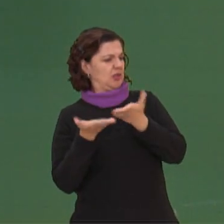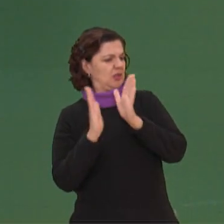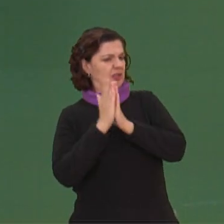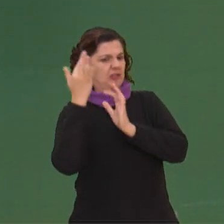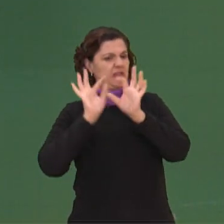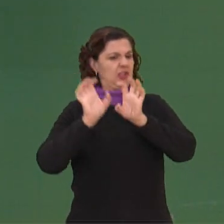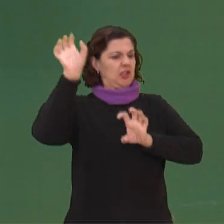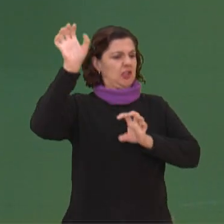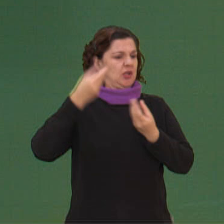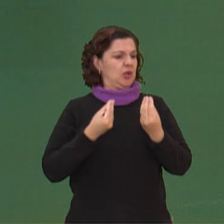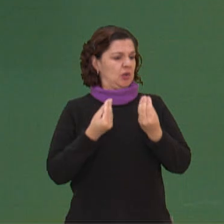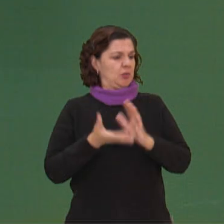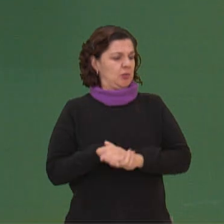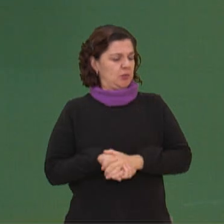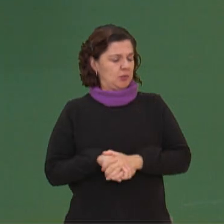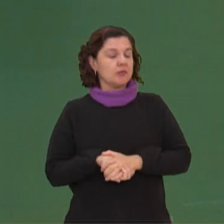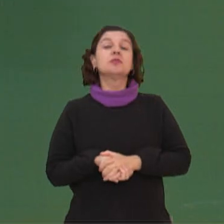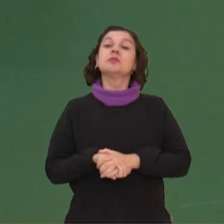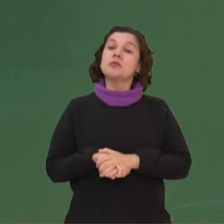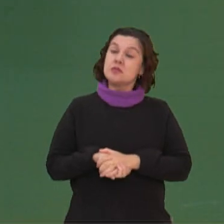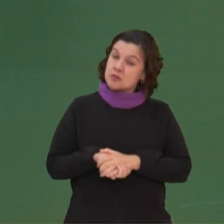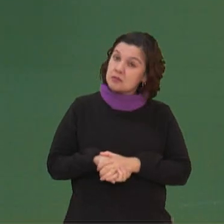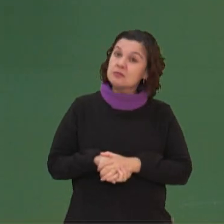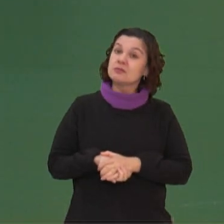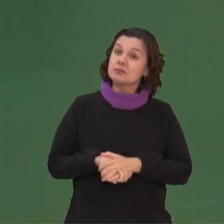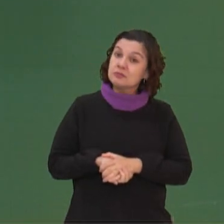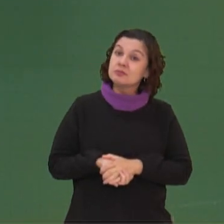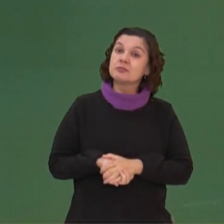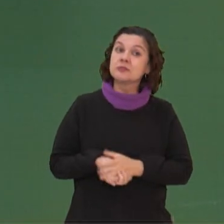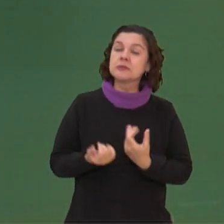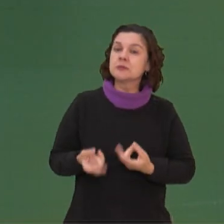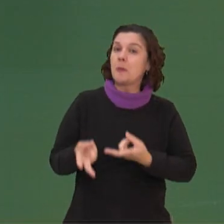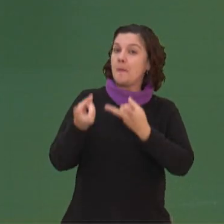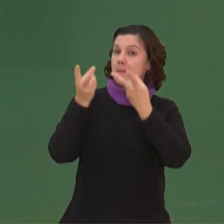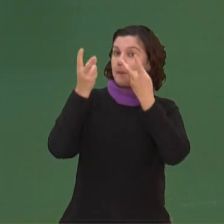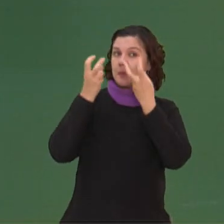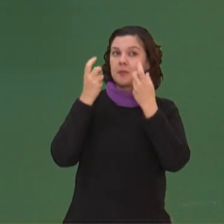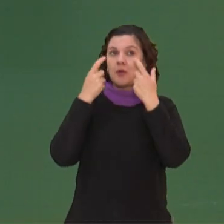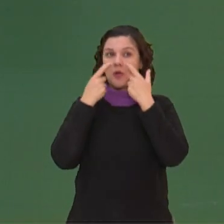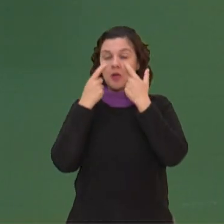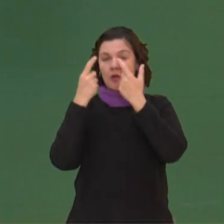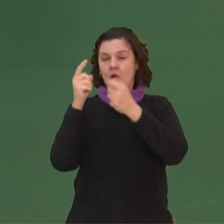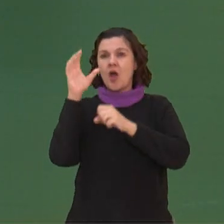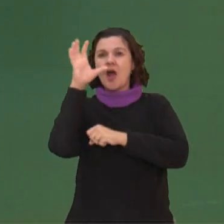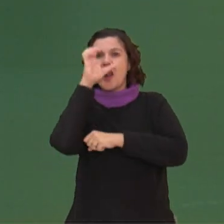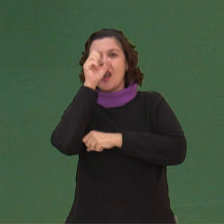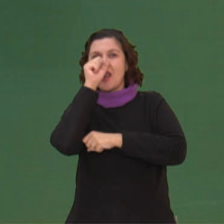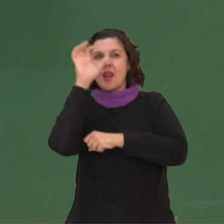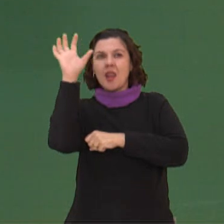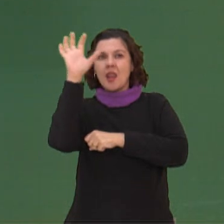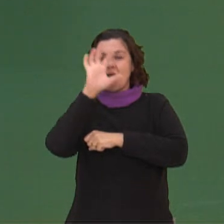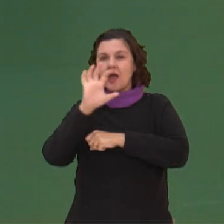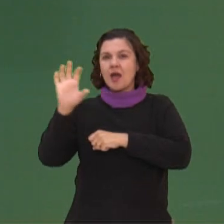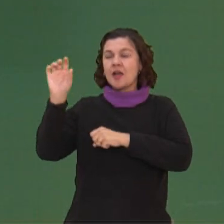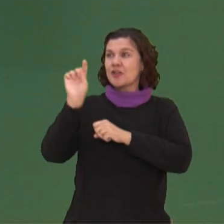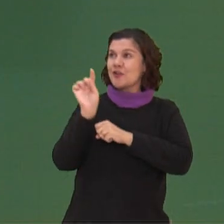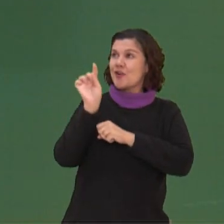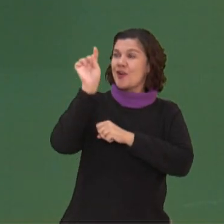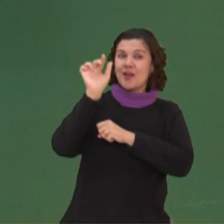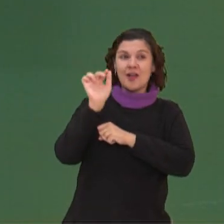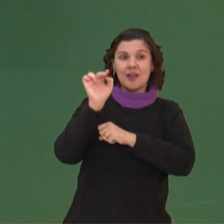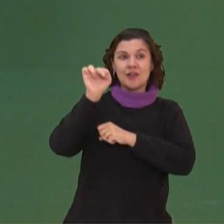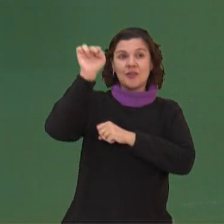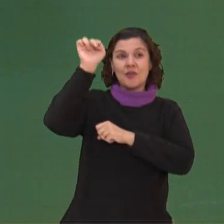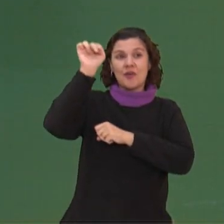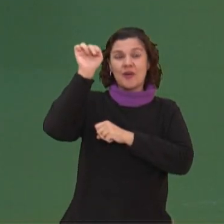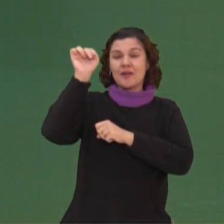França está na União Europeia? Sim, se você notar, tem eu deixei nesse mapa ali, aquele laranja ali, ó, bem lá no norte do